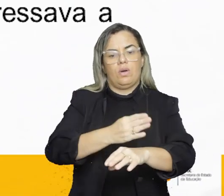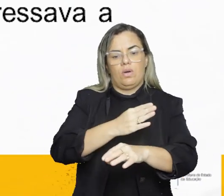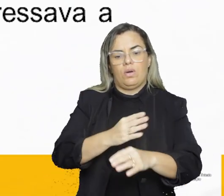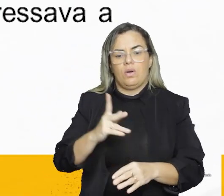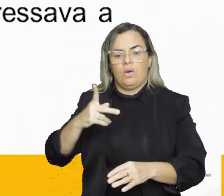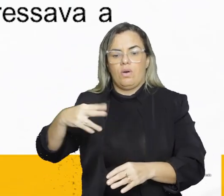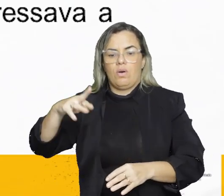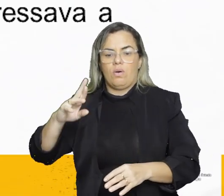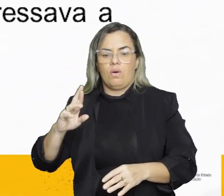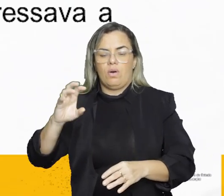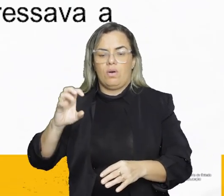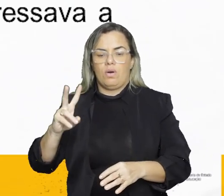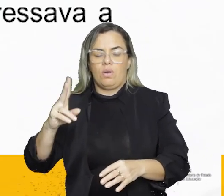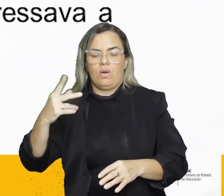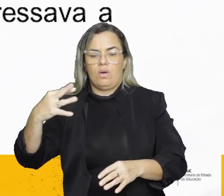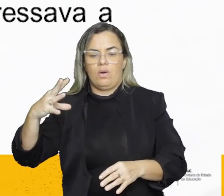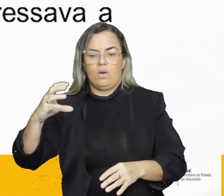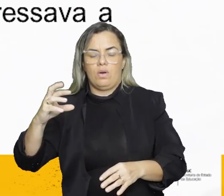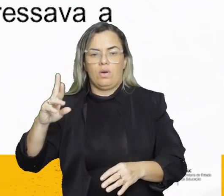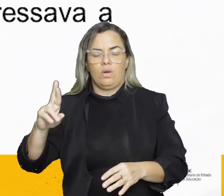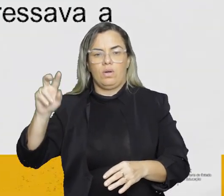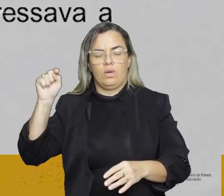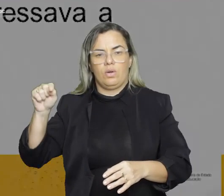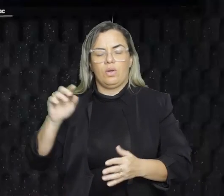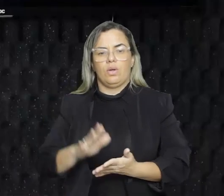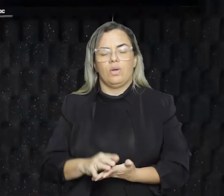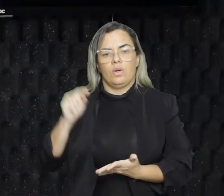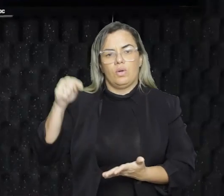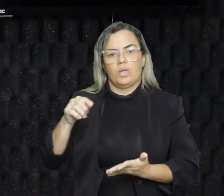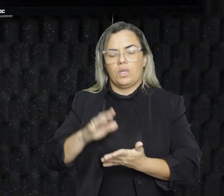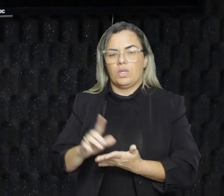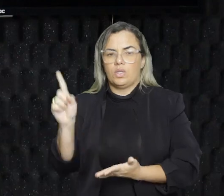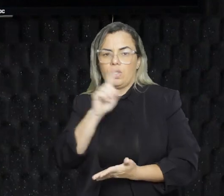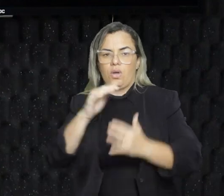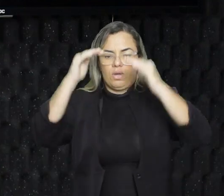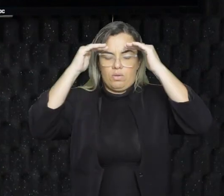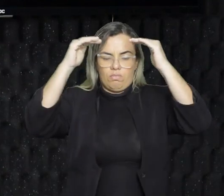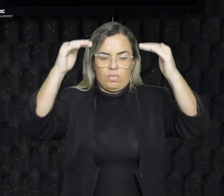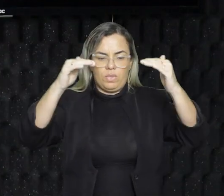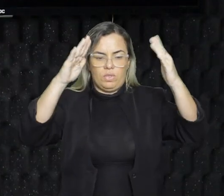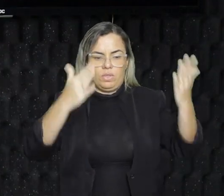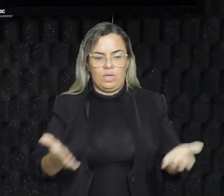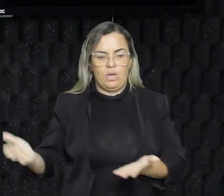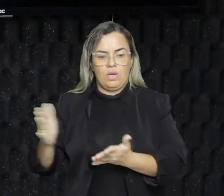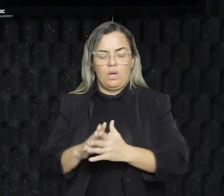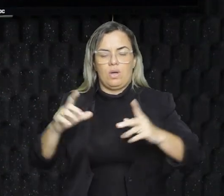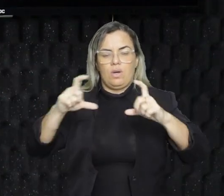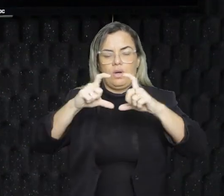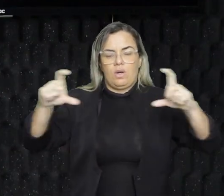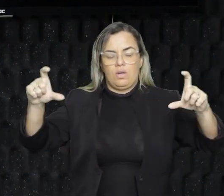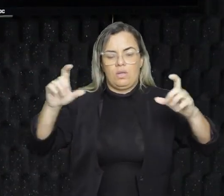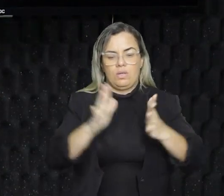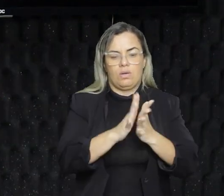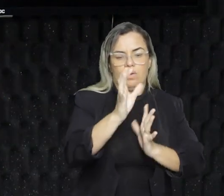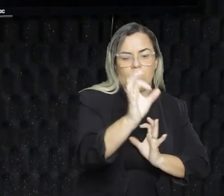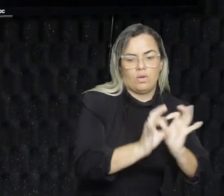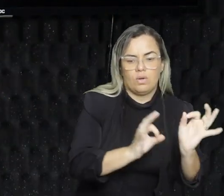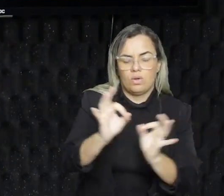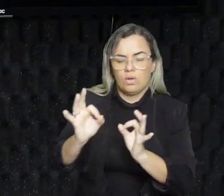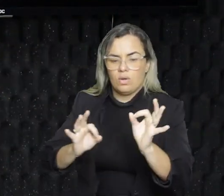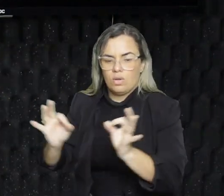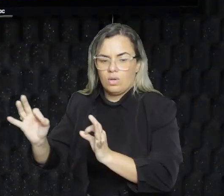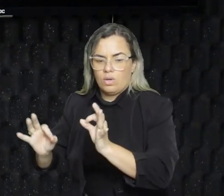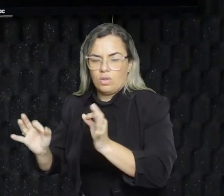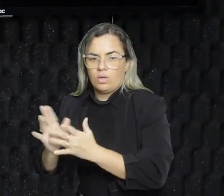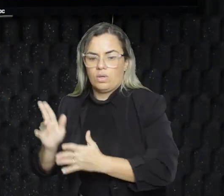prevaricador, ou seja, o que cometeu a inflação. Aí vem o comando, a organização